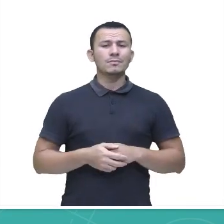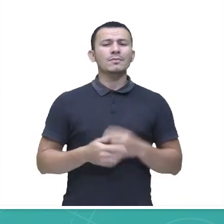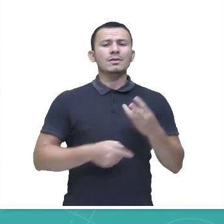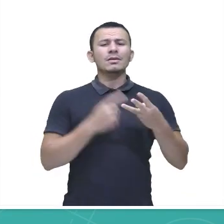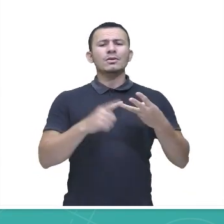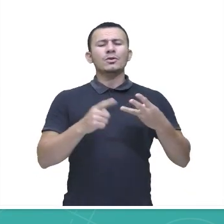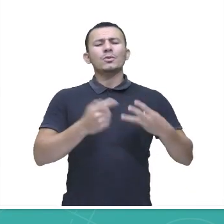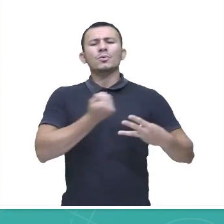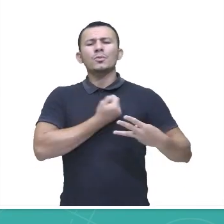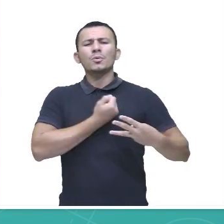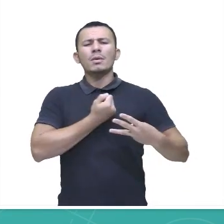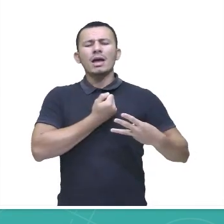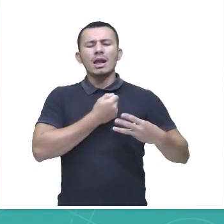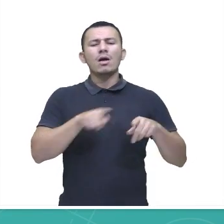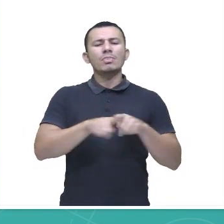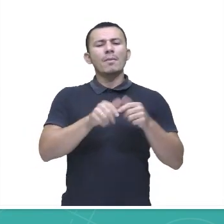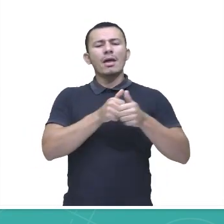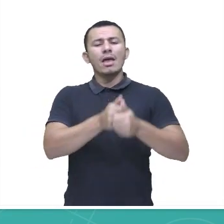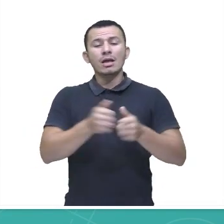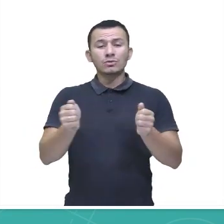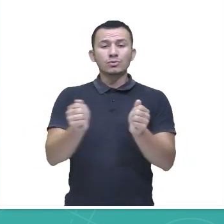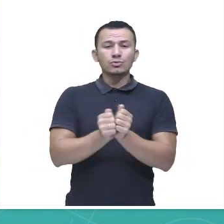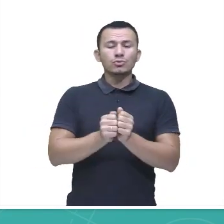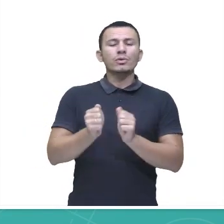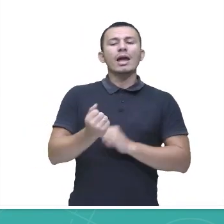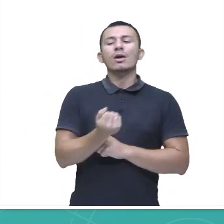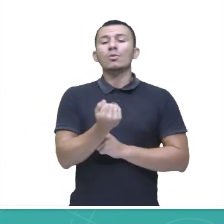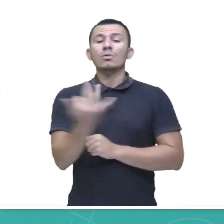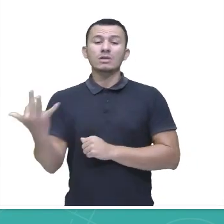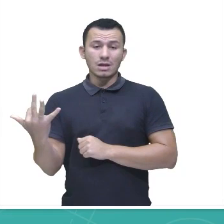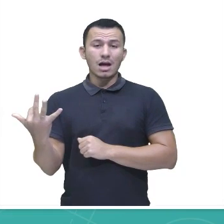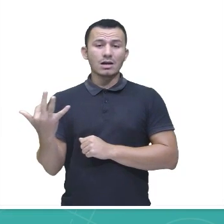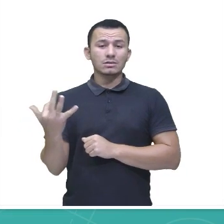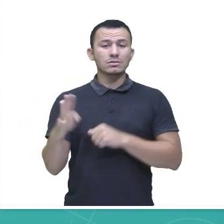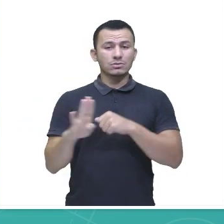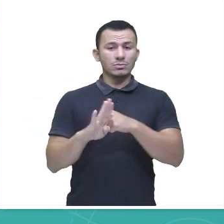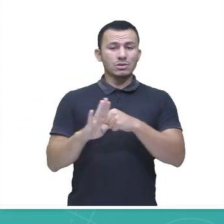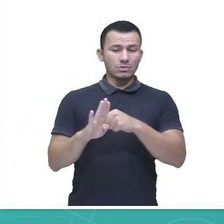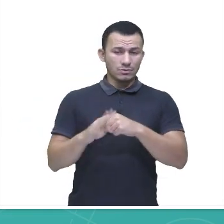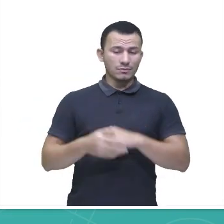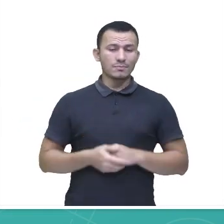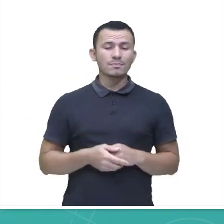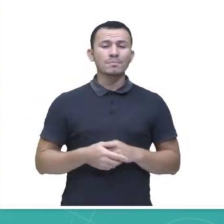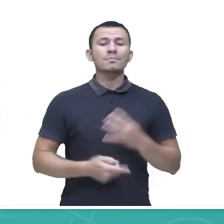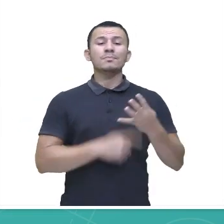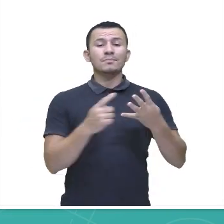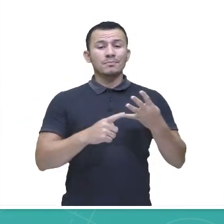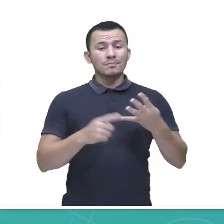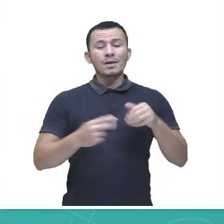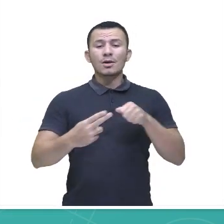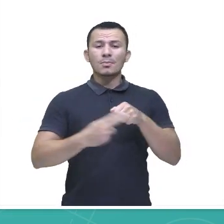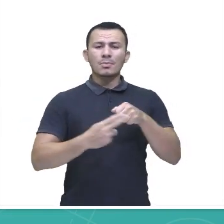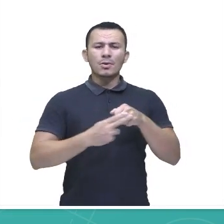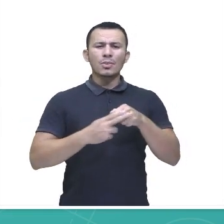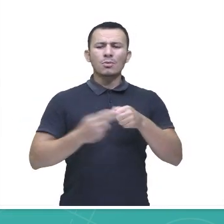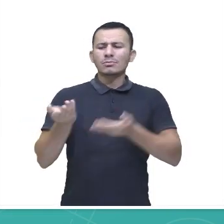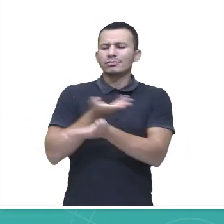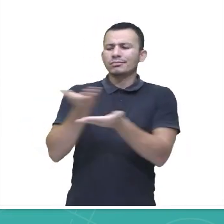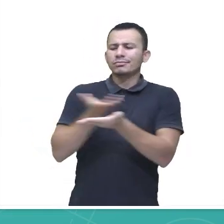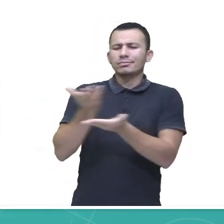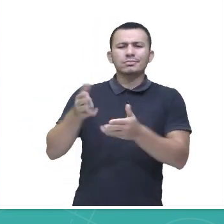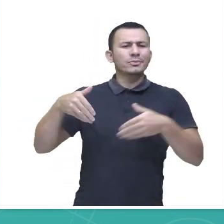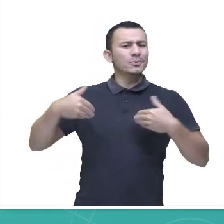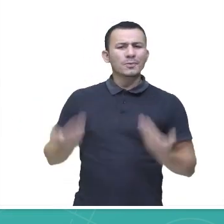vai acompanhar ou quantificar o substantivo. E o pronome, a relação que ele estabelece